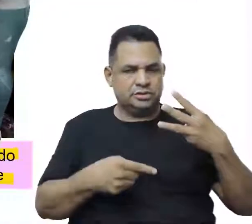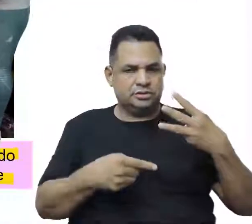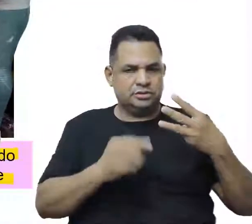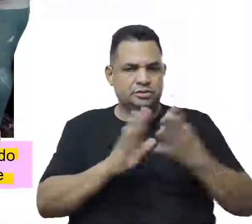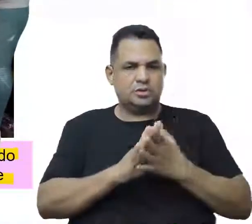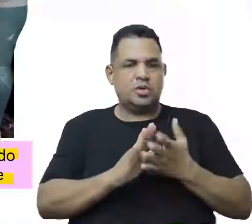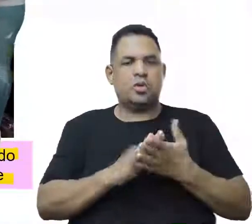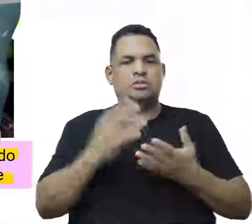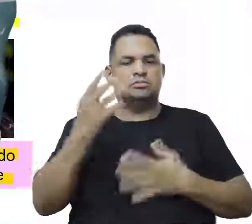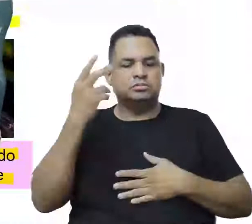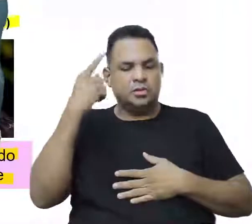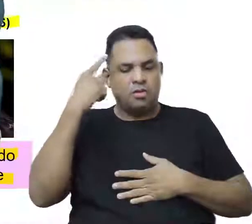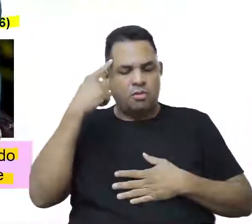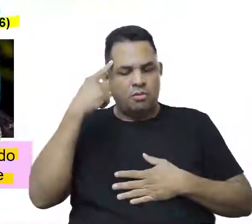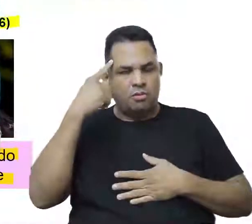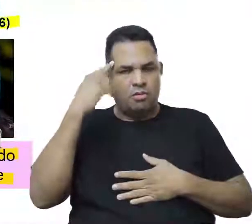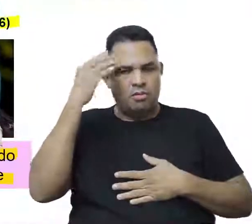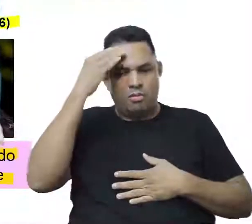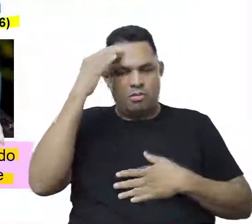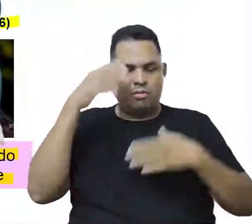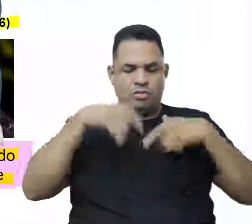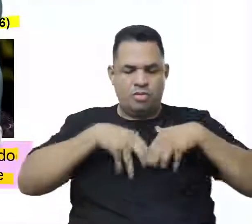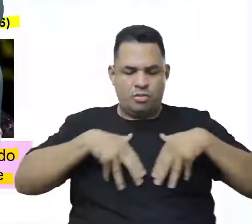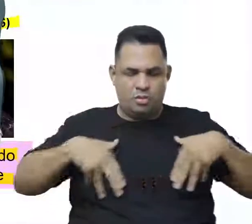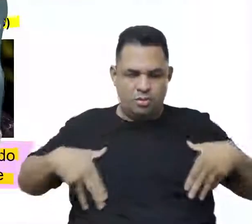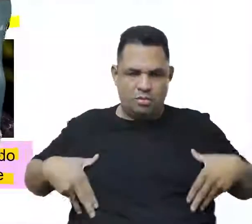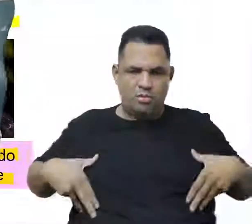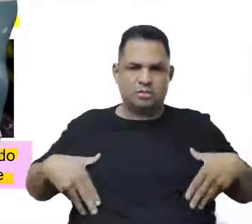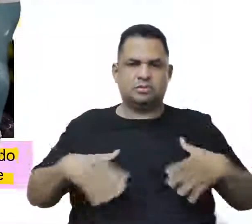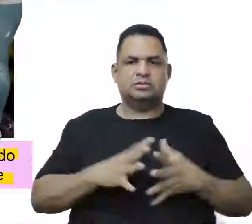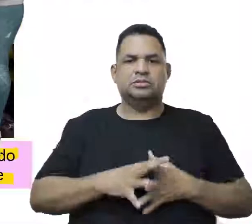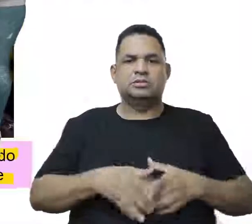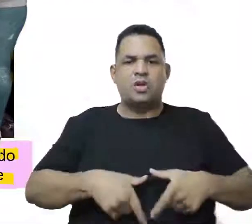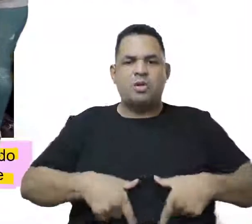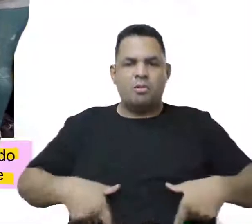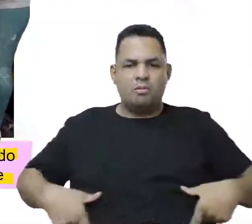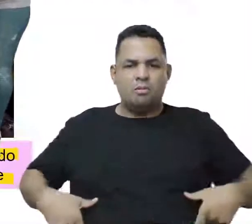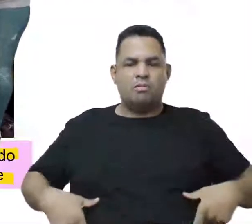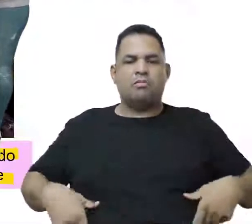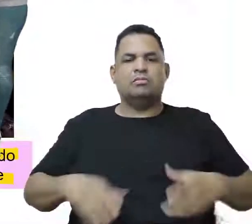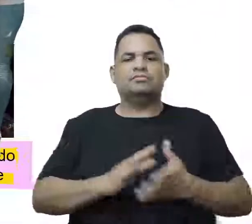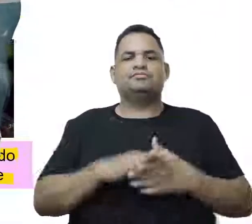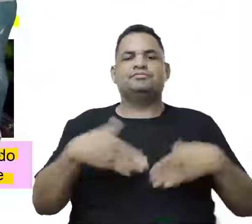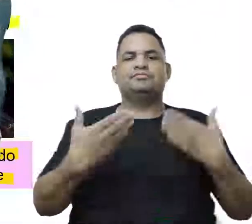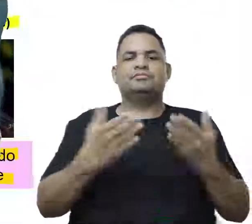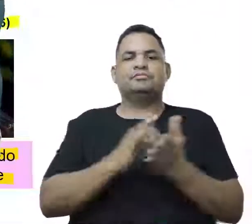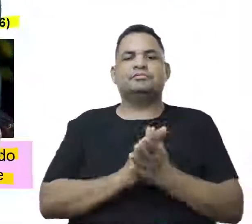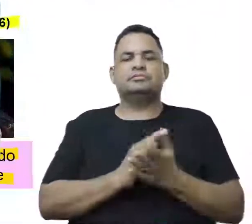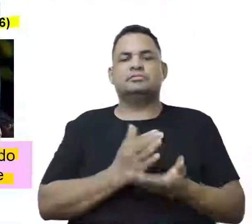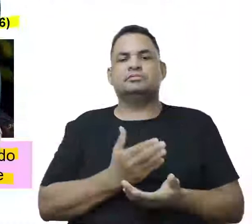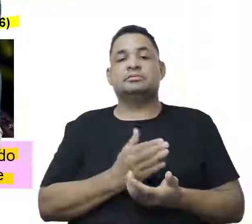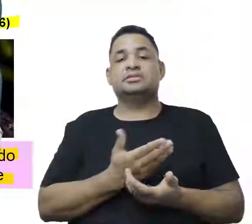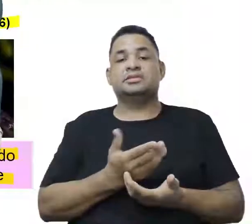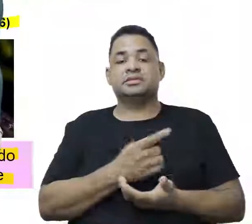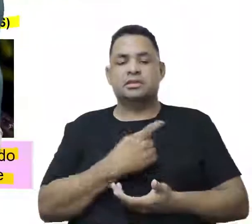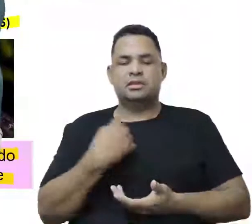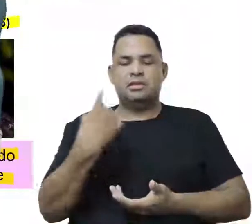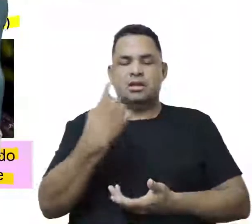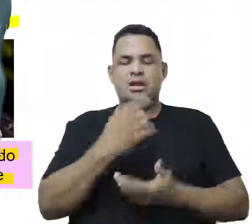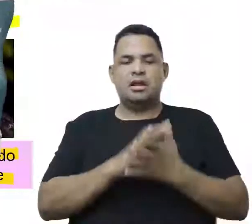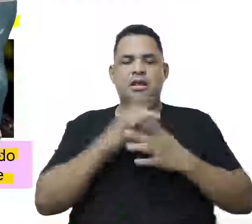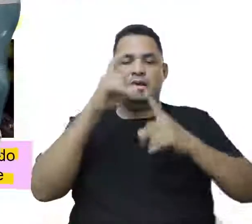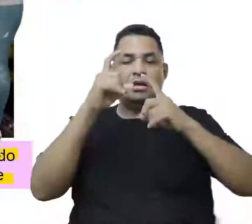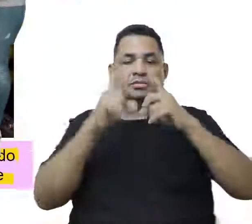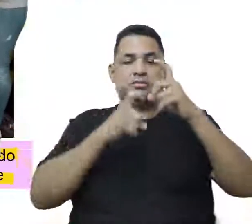né? Cabeça, o tórax e o abdômen, a gente vê muito também na nossa expressão